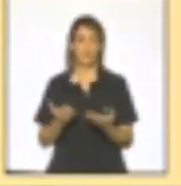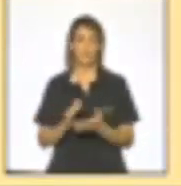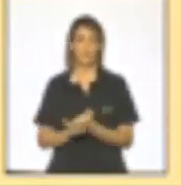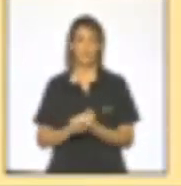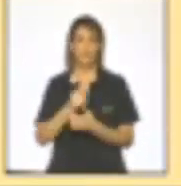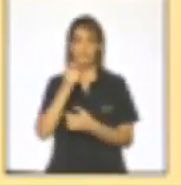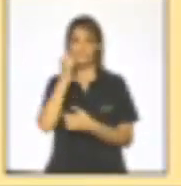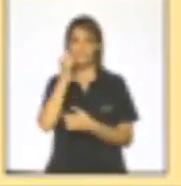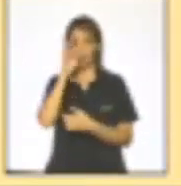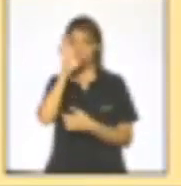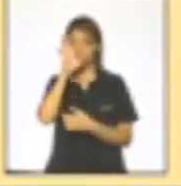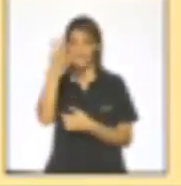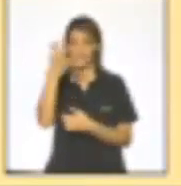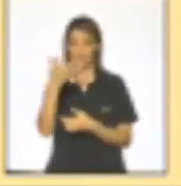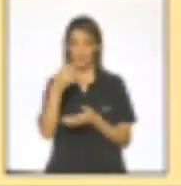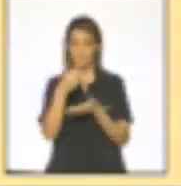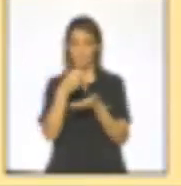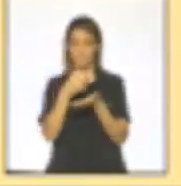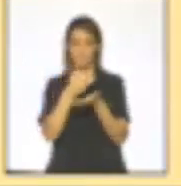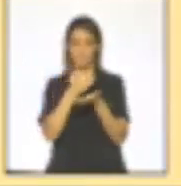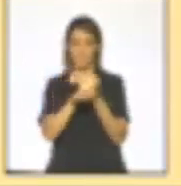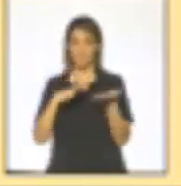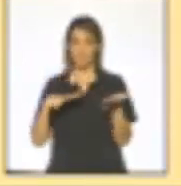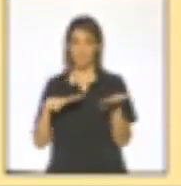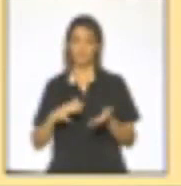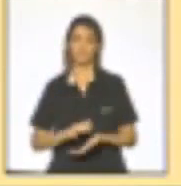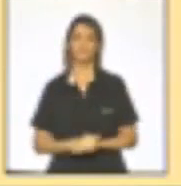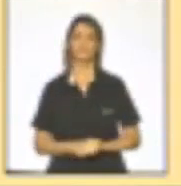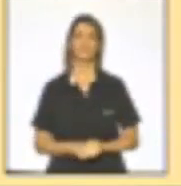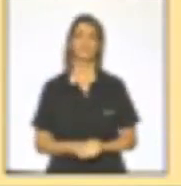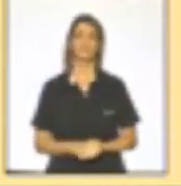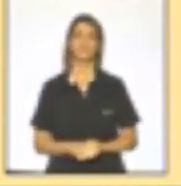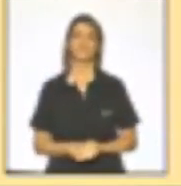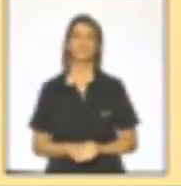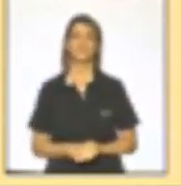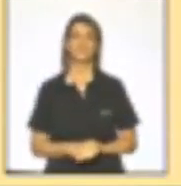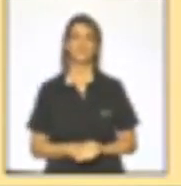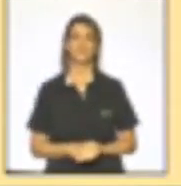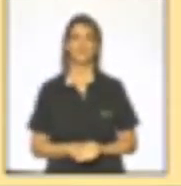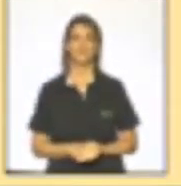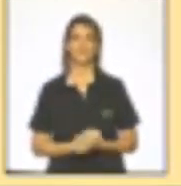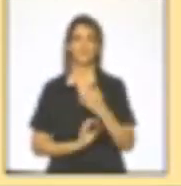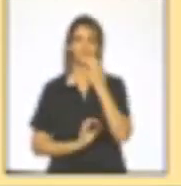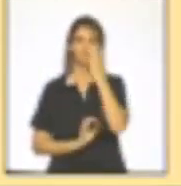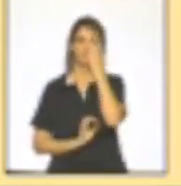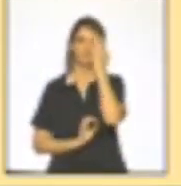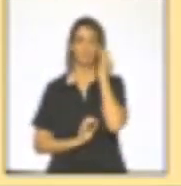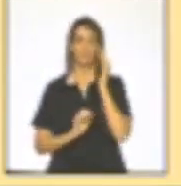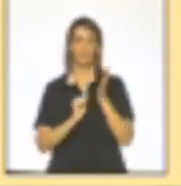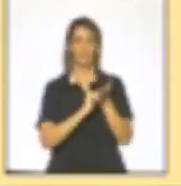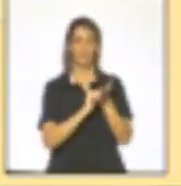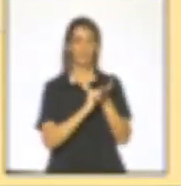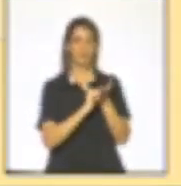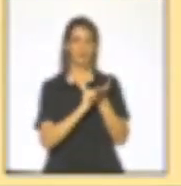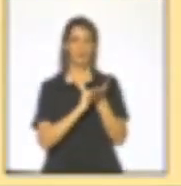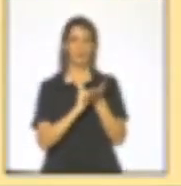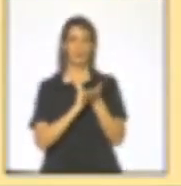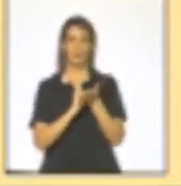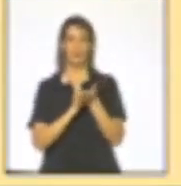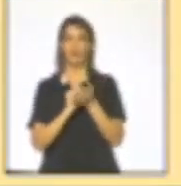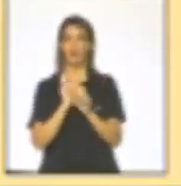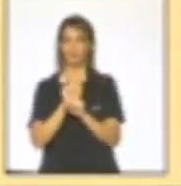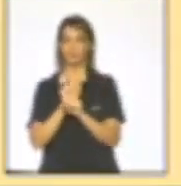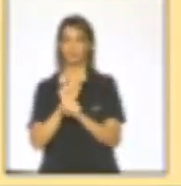meu lápis. Vamos ver aqui. Está escrevendo. Ok. Vou apagar aqui.